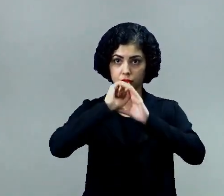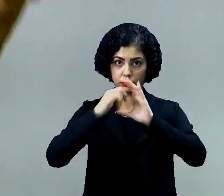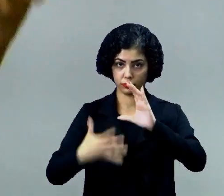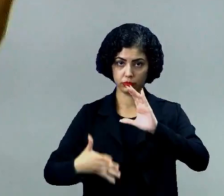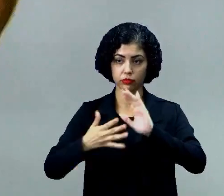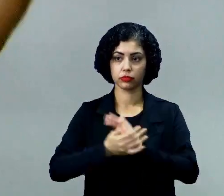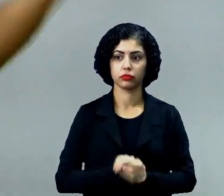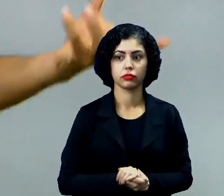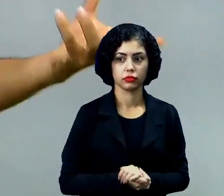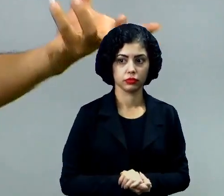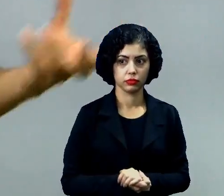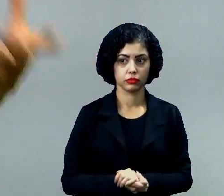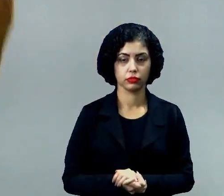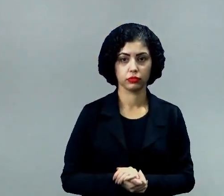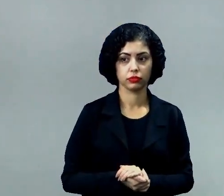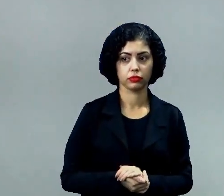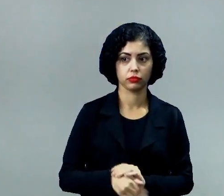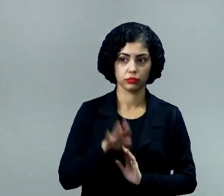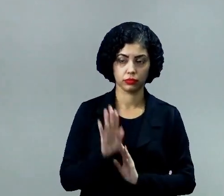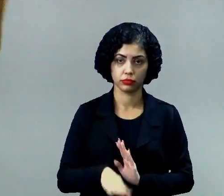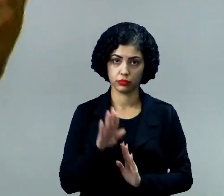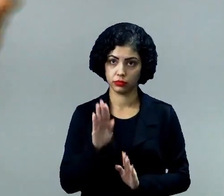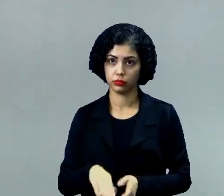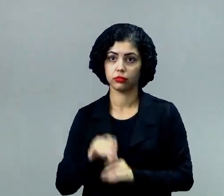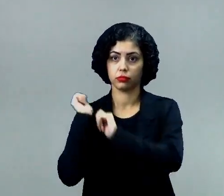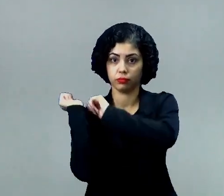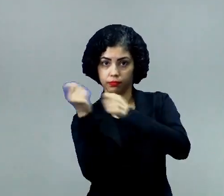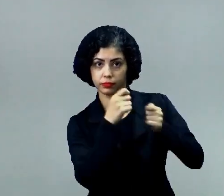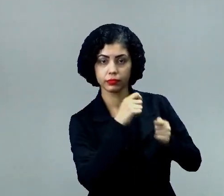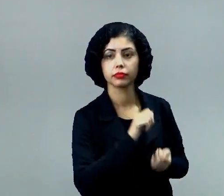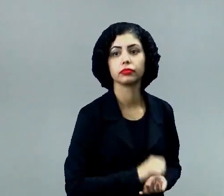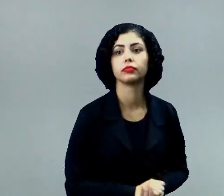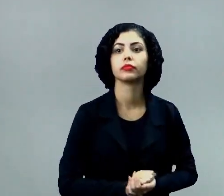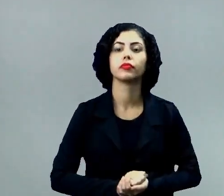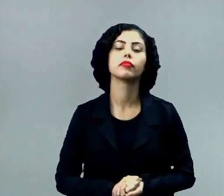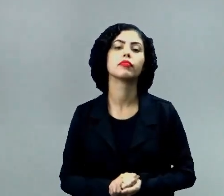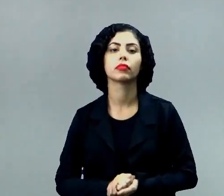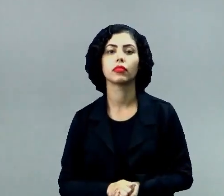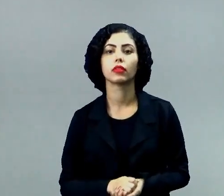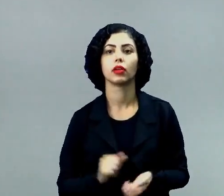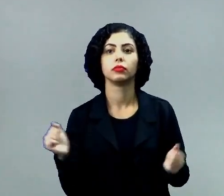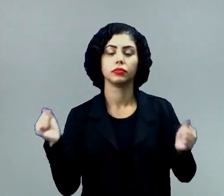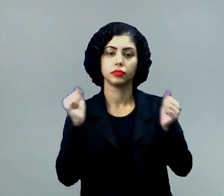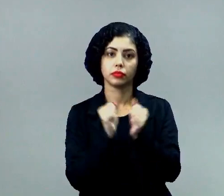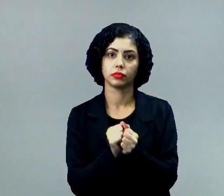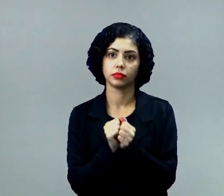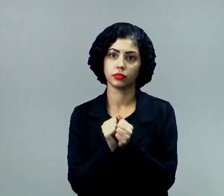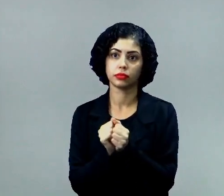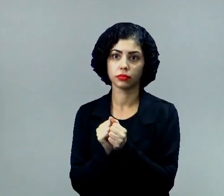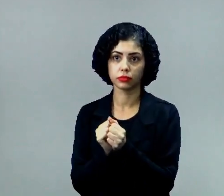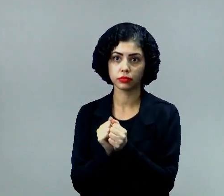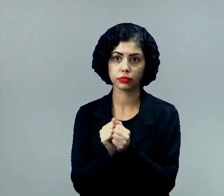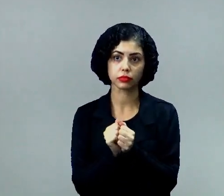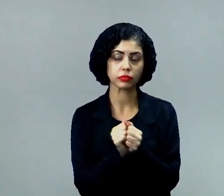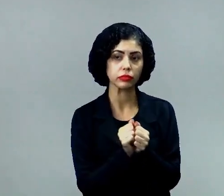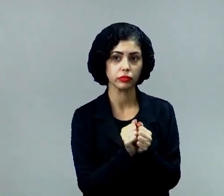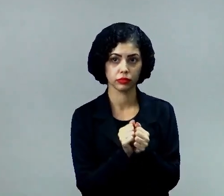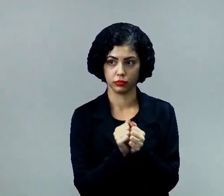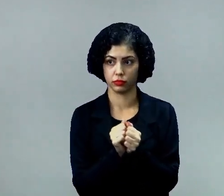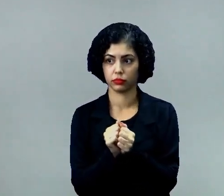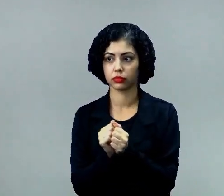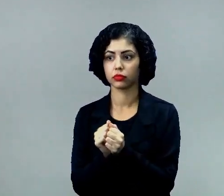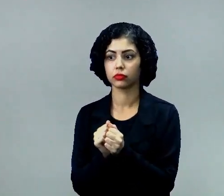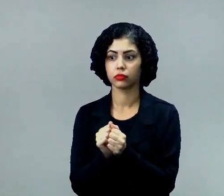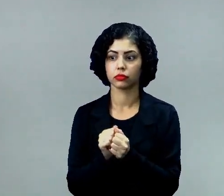características do beisebol, que é o rebater, o arremessar, juntamente com uma prática mais